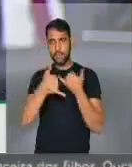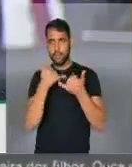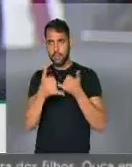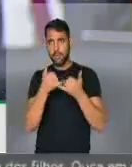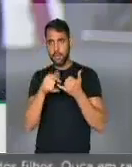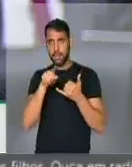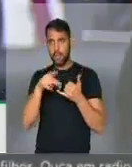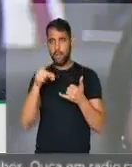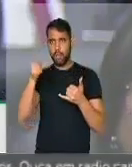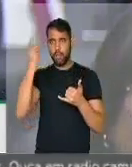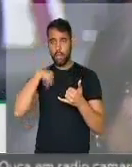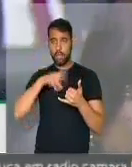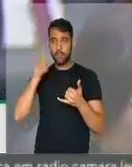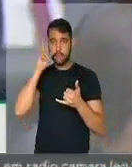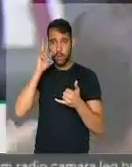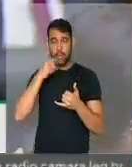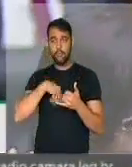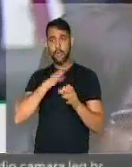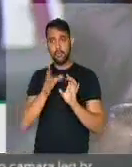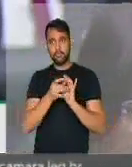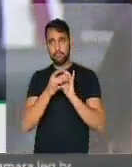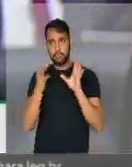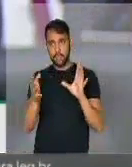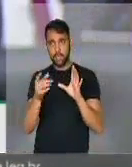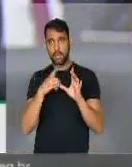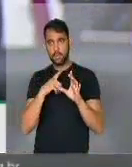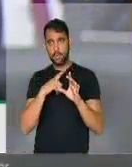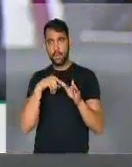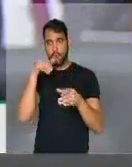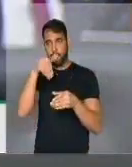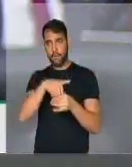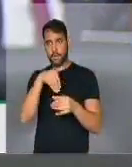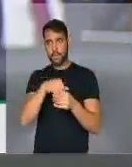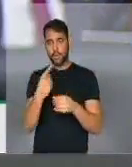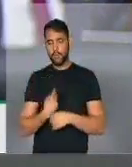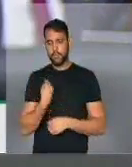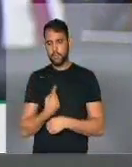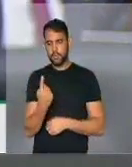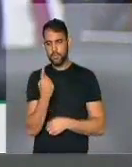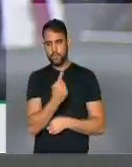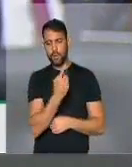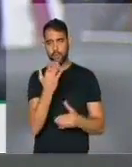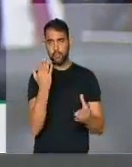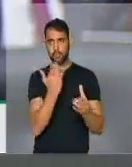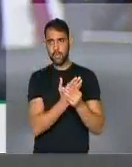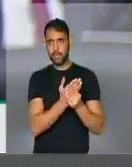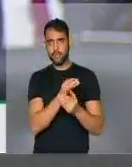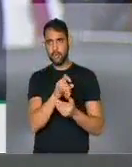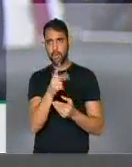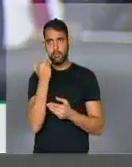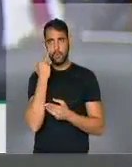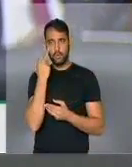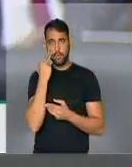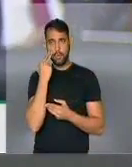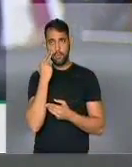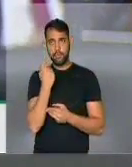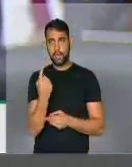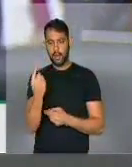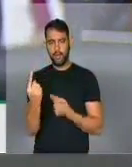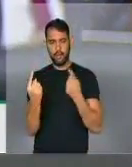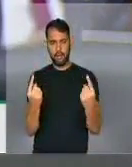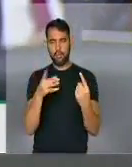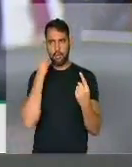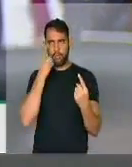E lá, naquele caso, foi permitida a votação individual de uma denúncia por crime comum para